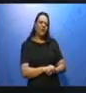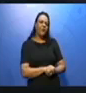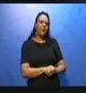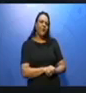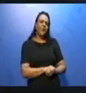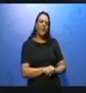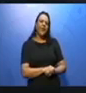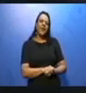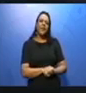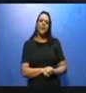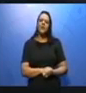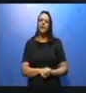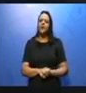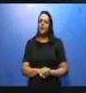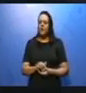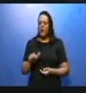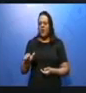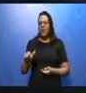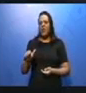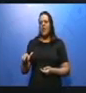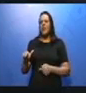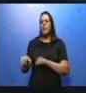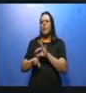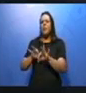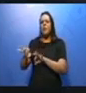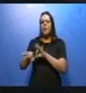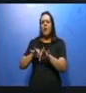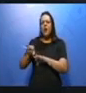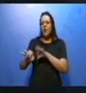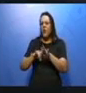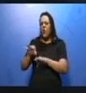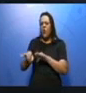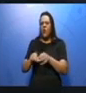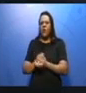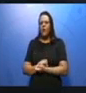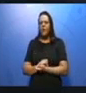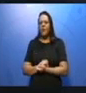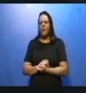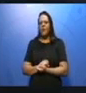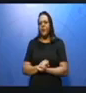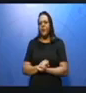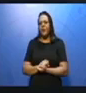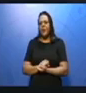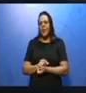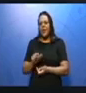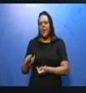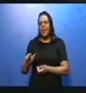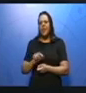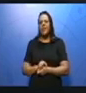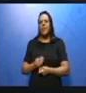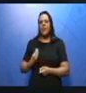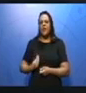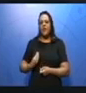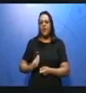E aí ele começou a fazer preparativos. Então, o que ele fez para se preparar? Ele estava morando em Londres.